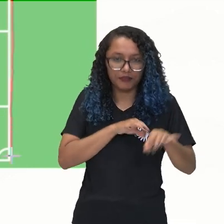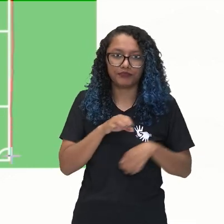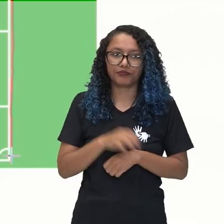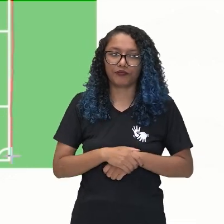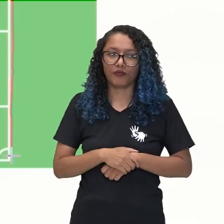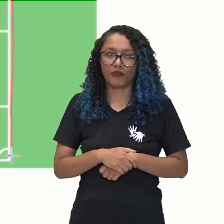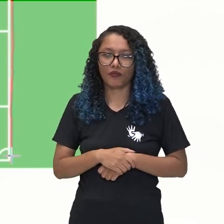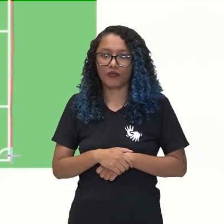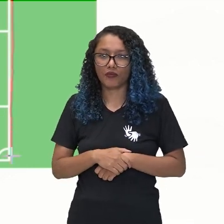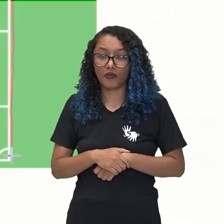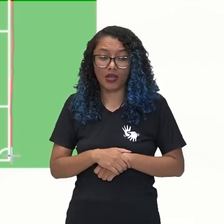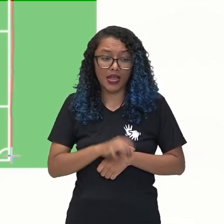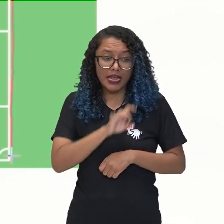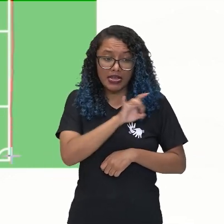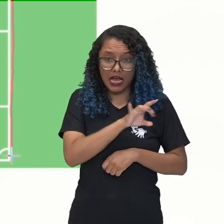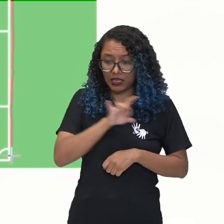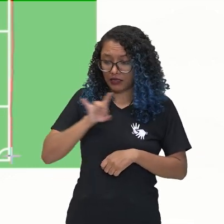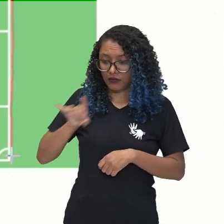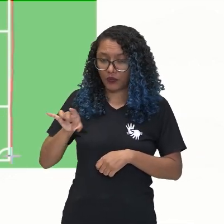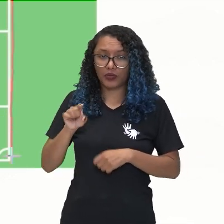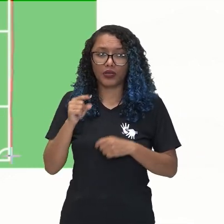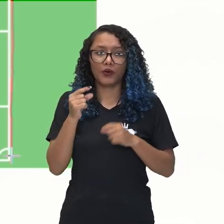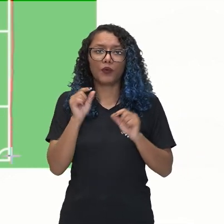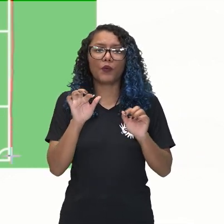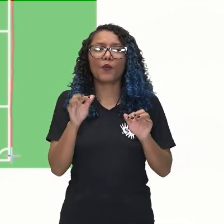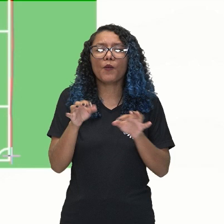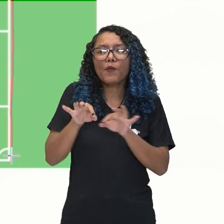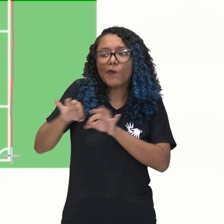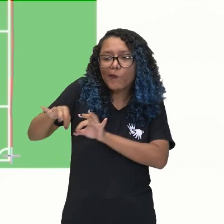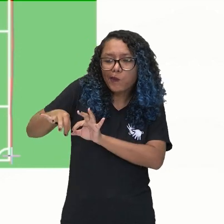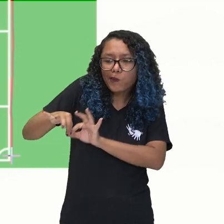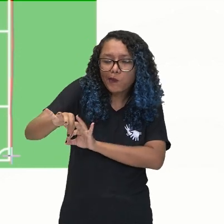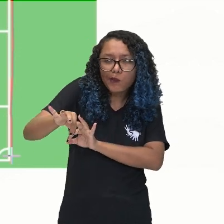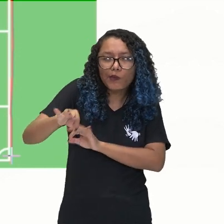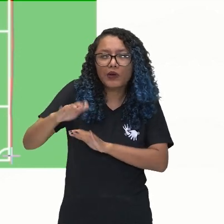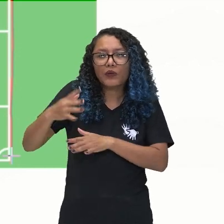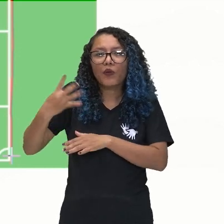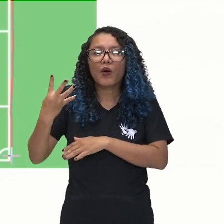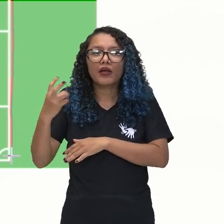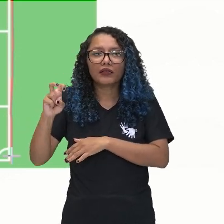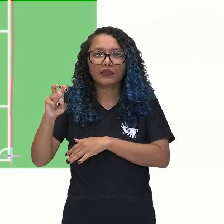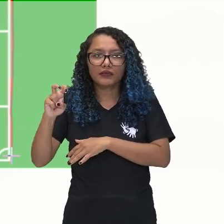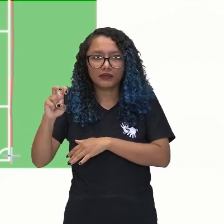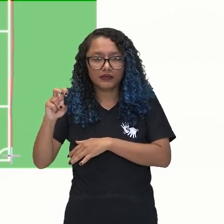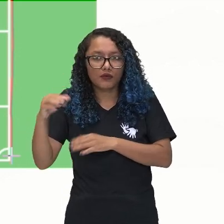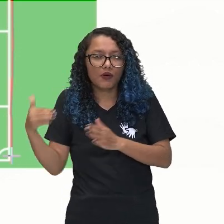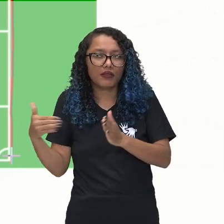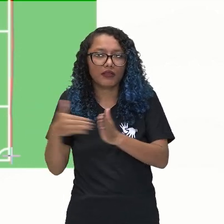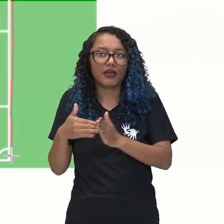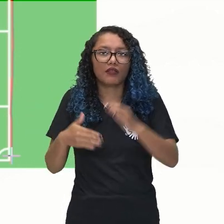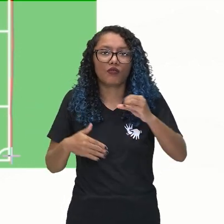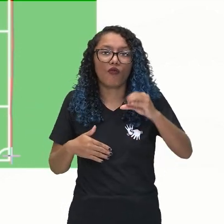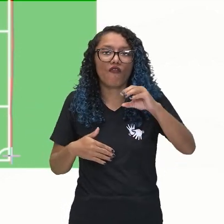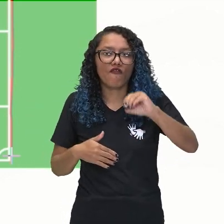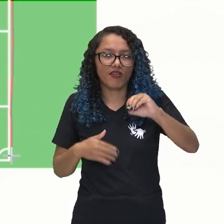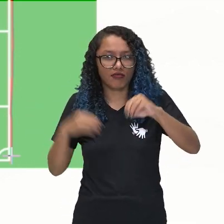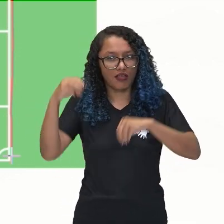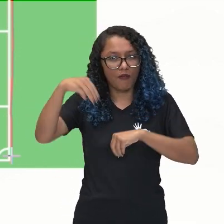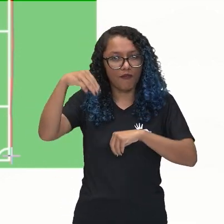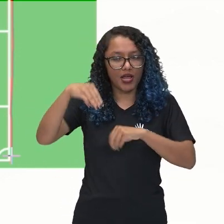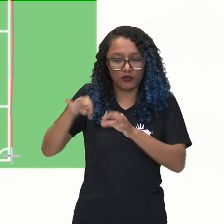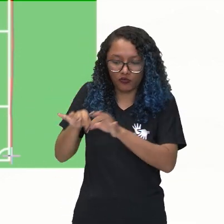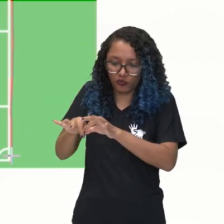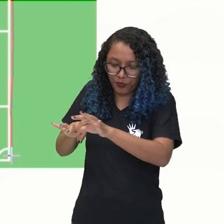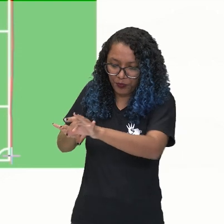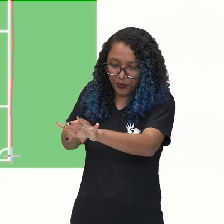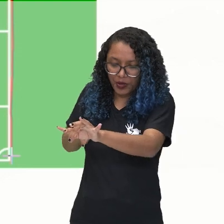uma compreende uma distância de 45 até 90 metros de comprimento, né? Então essas